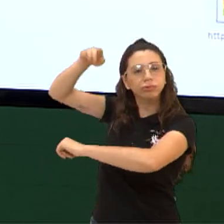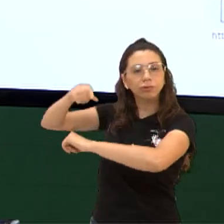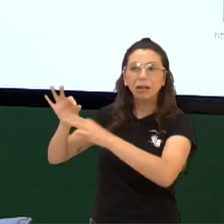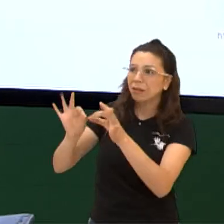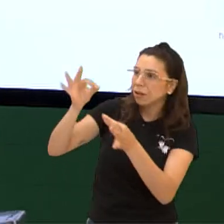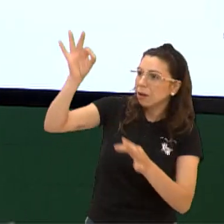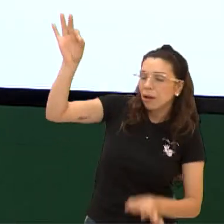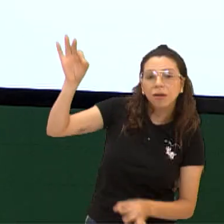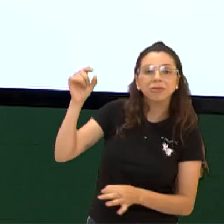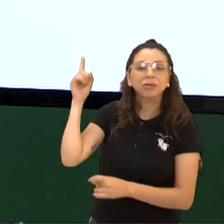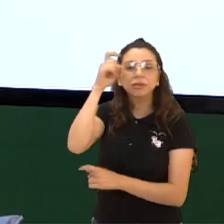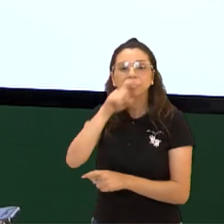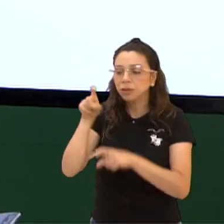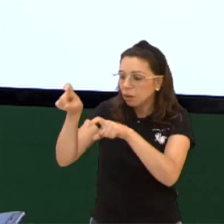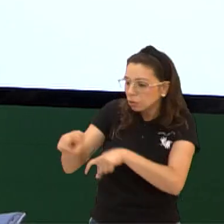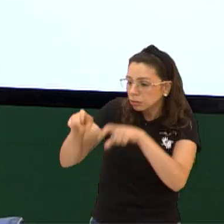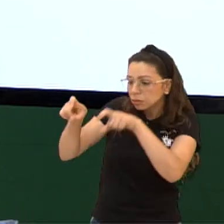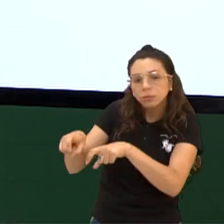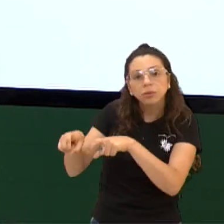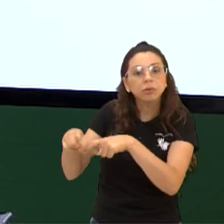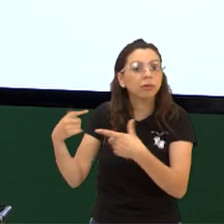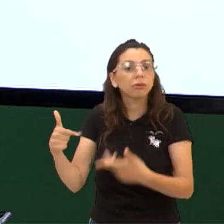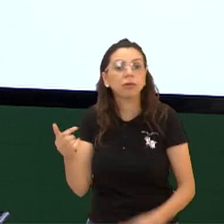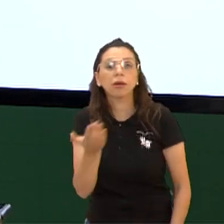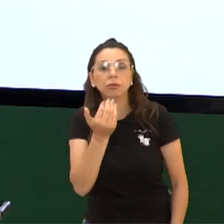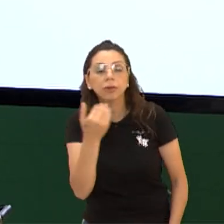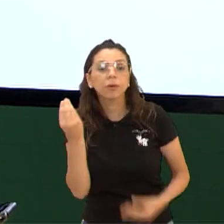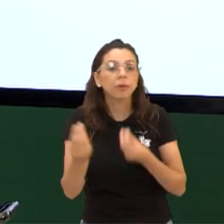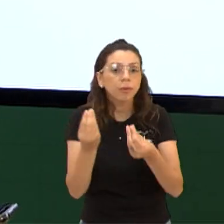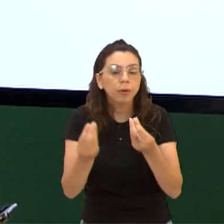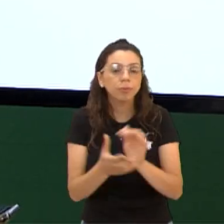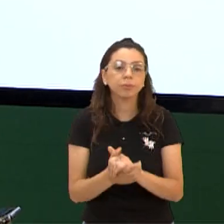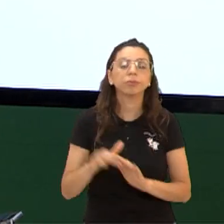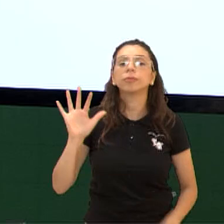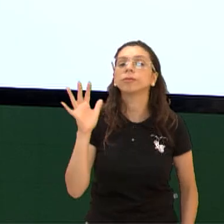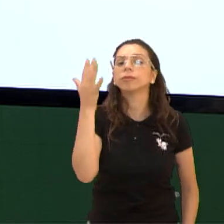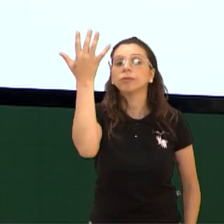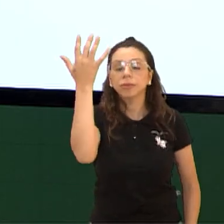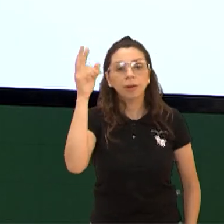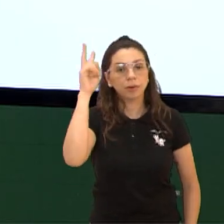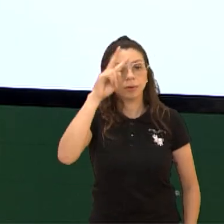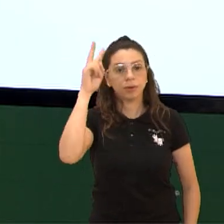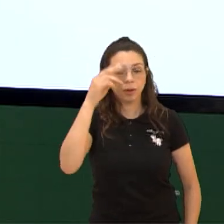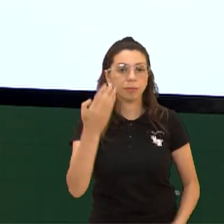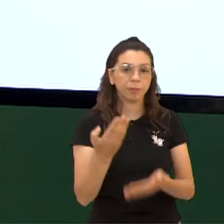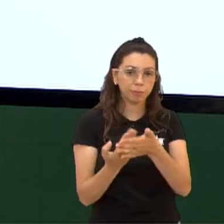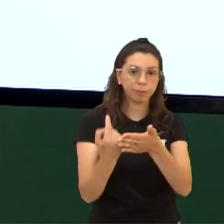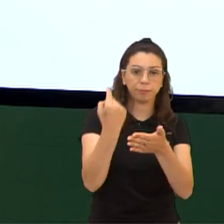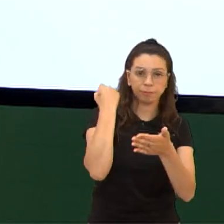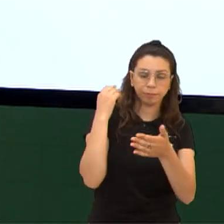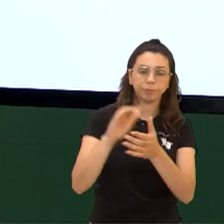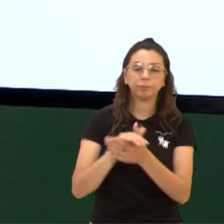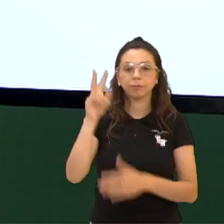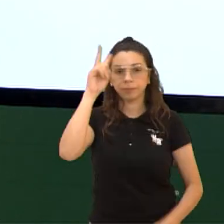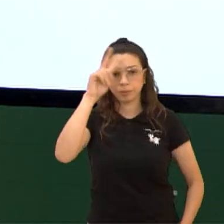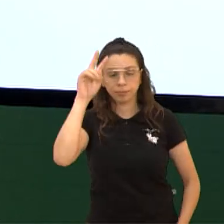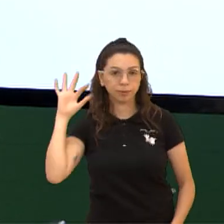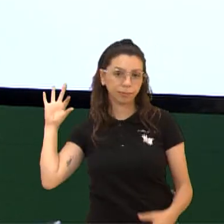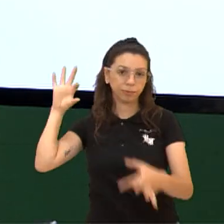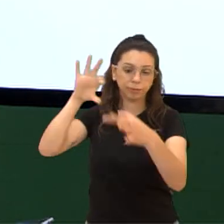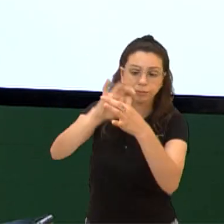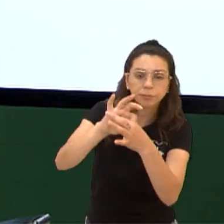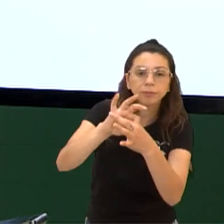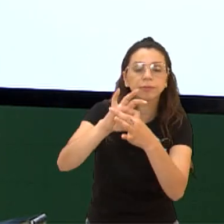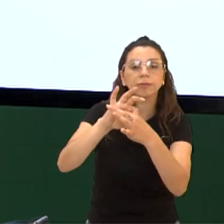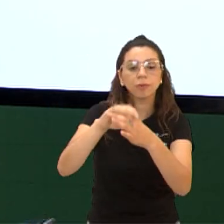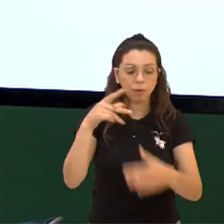Então, não tendo agricultura, não tem alimento, né? E como que aconteceu isso? Lembre de novo, fazendo link com história,